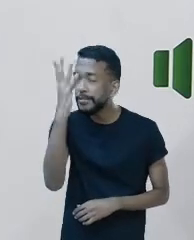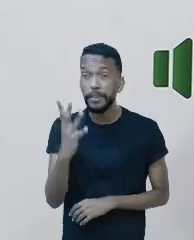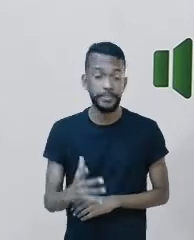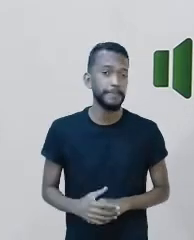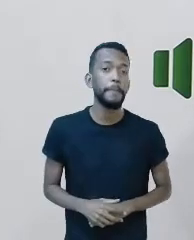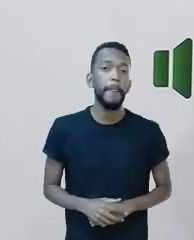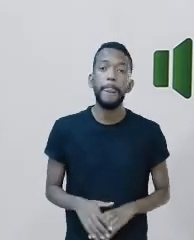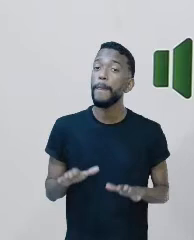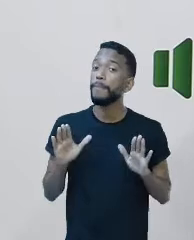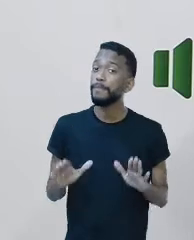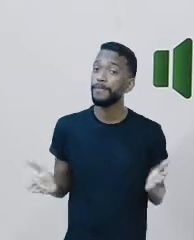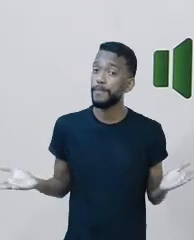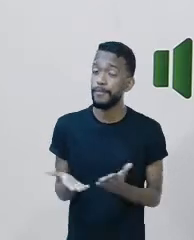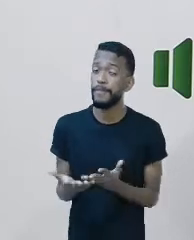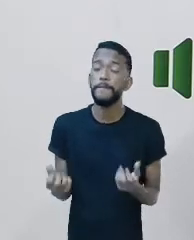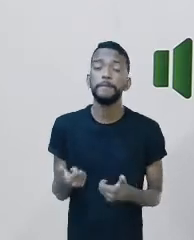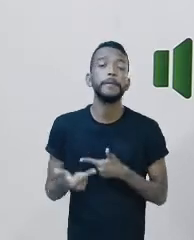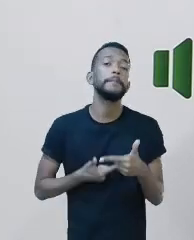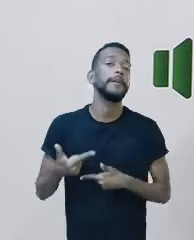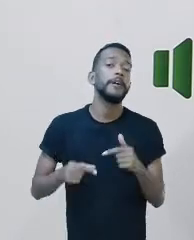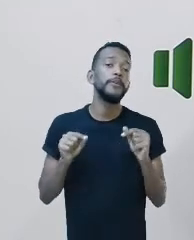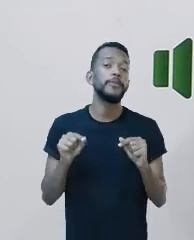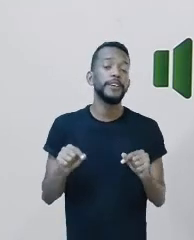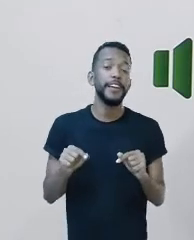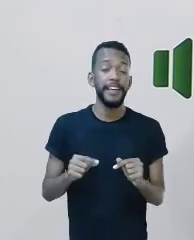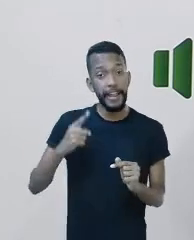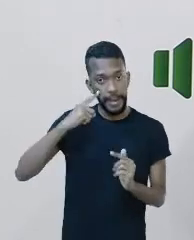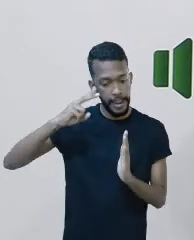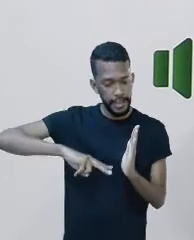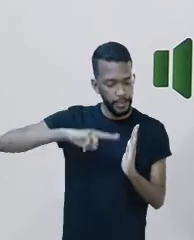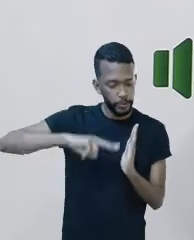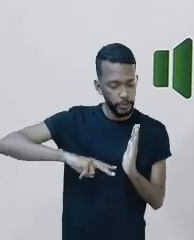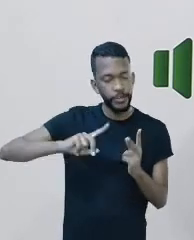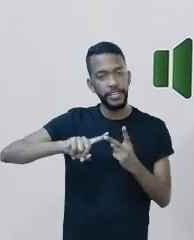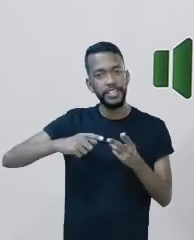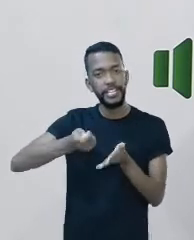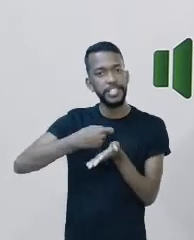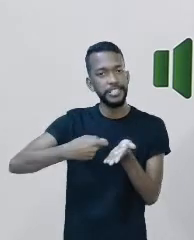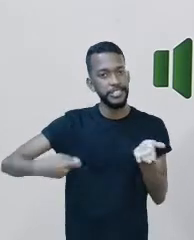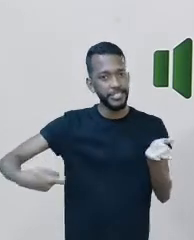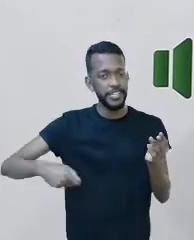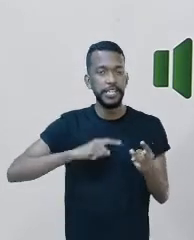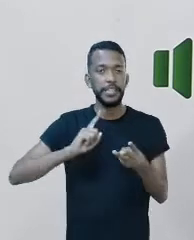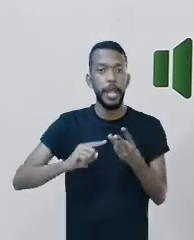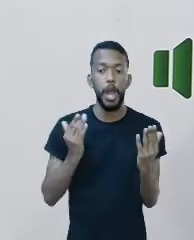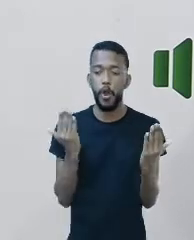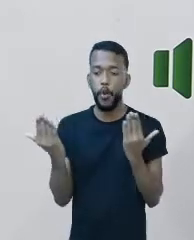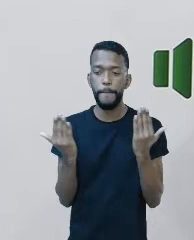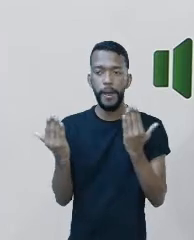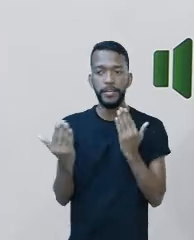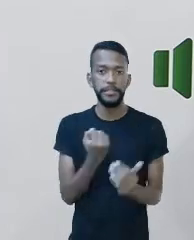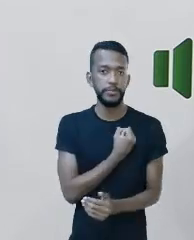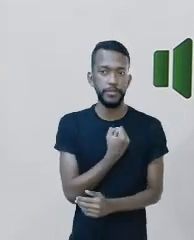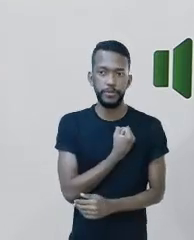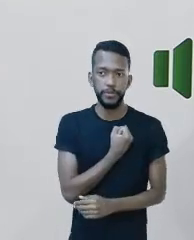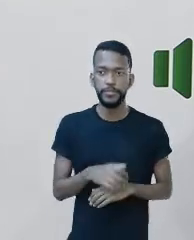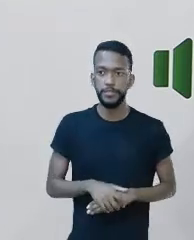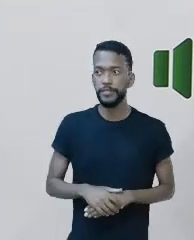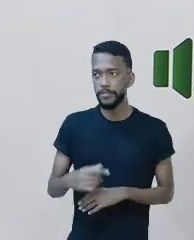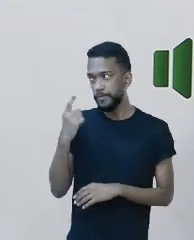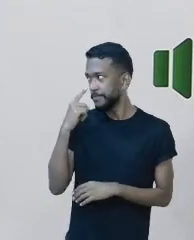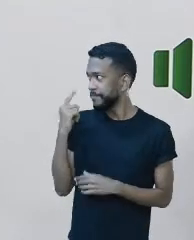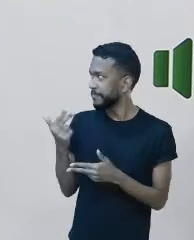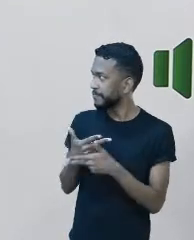fácil. Nós iremos trabalhar com leitura, escrita e comparação de números. Olha que